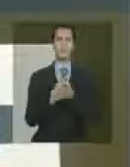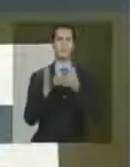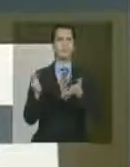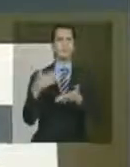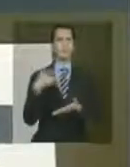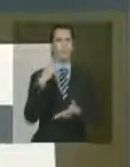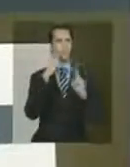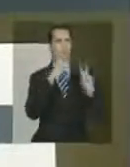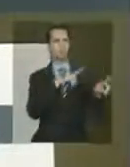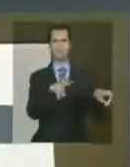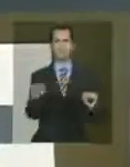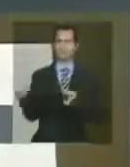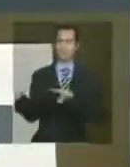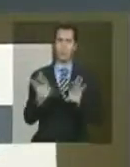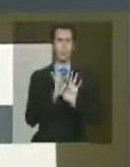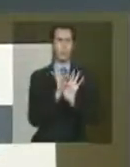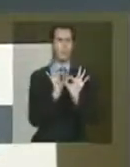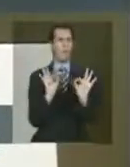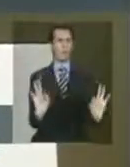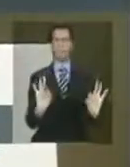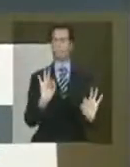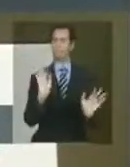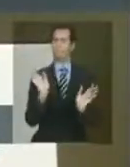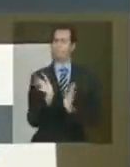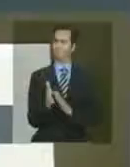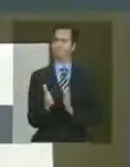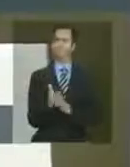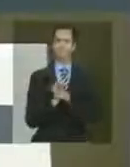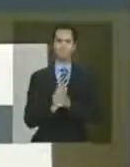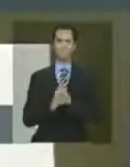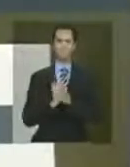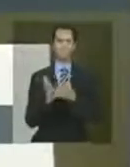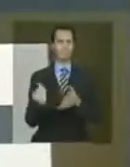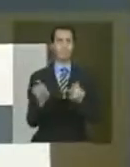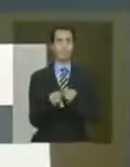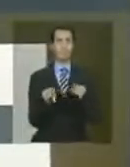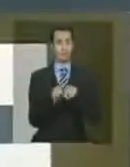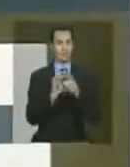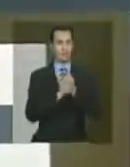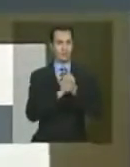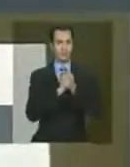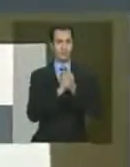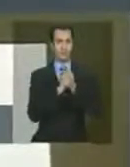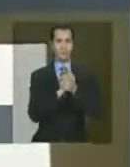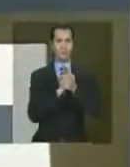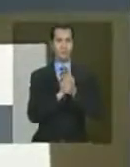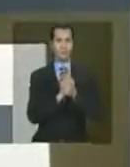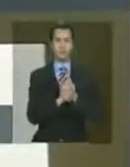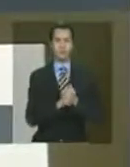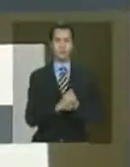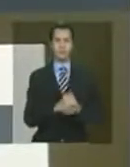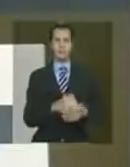região. Vou dirigir um cumprimento muito especial ao Ike Batista, presidente da IBX.